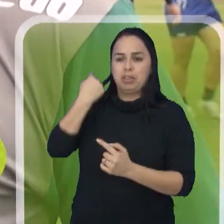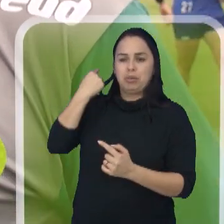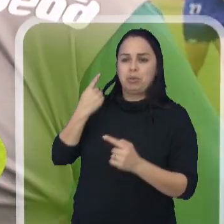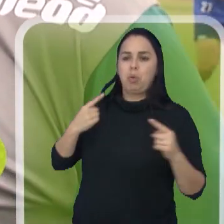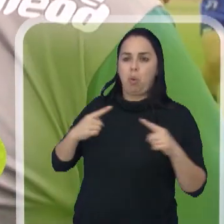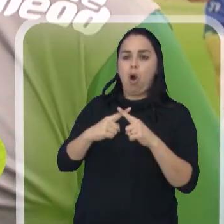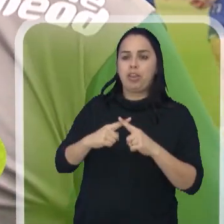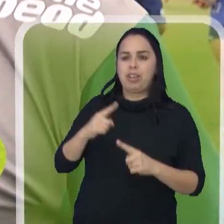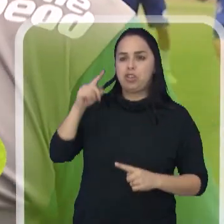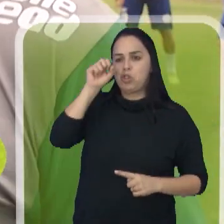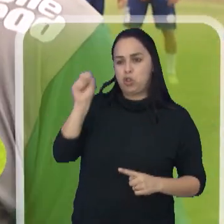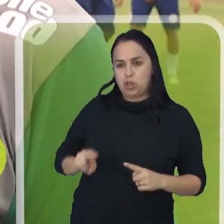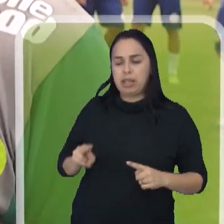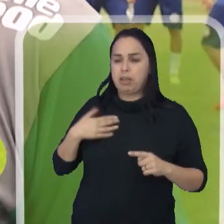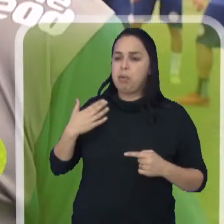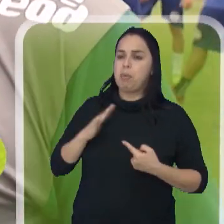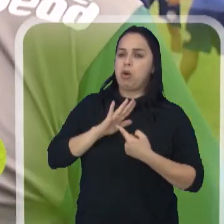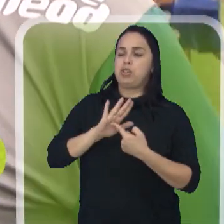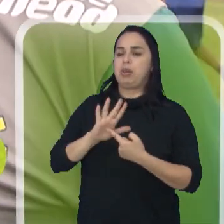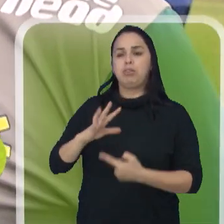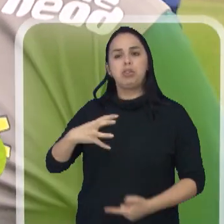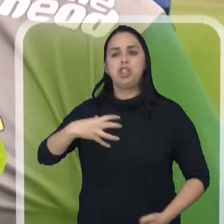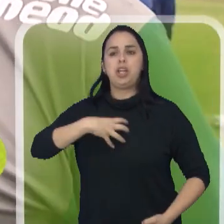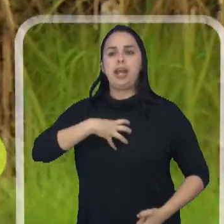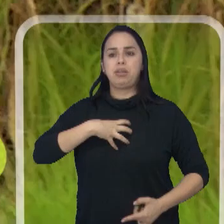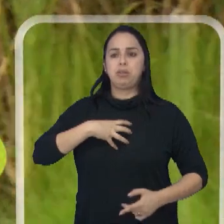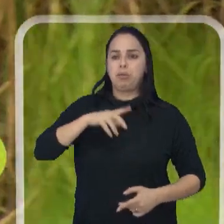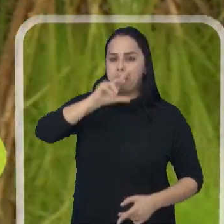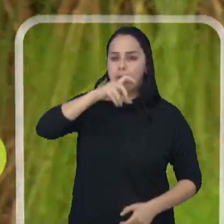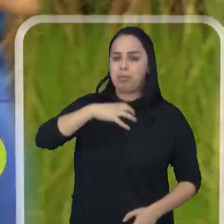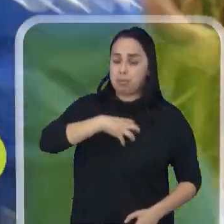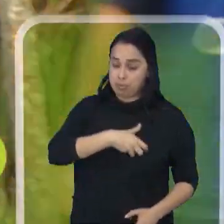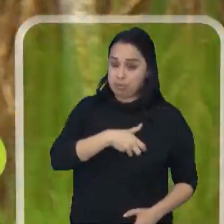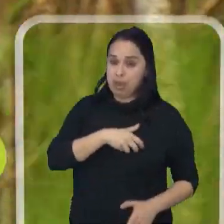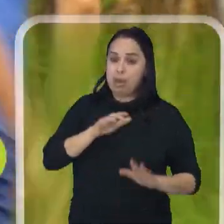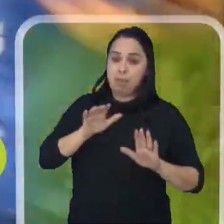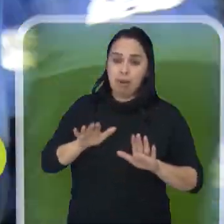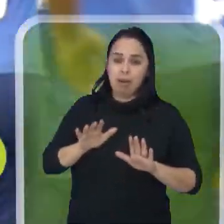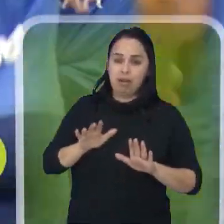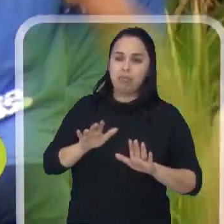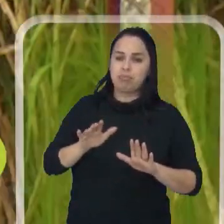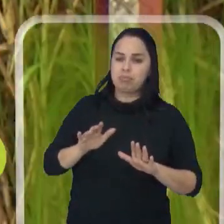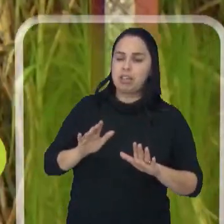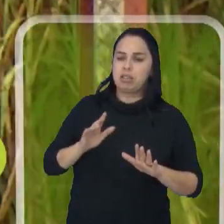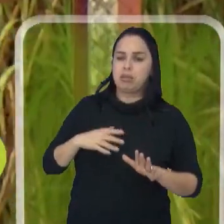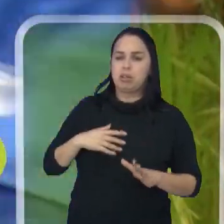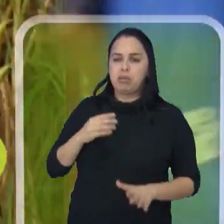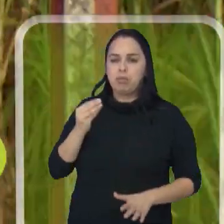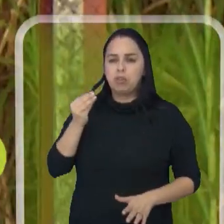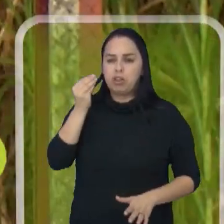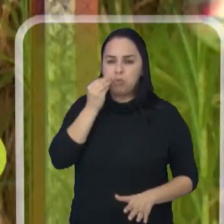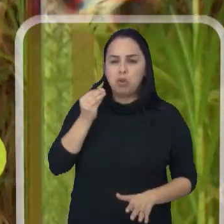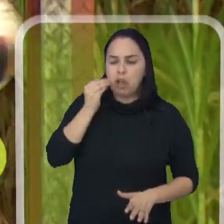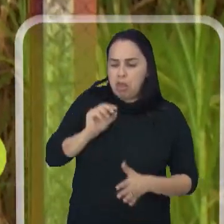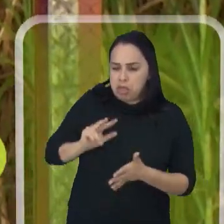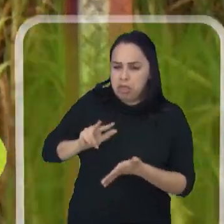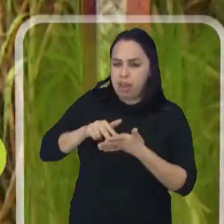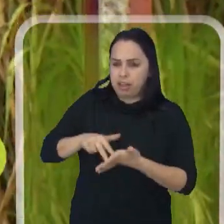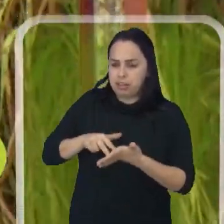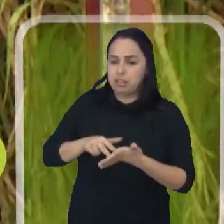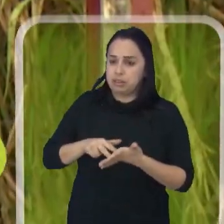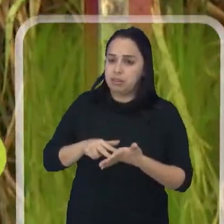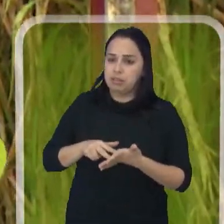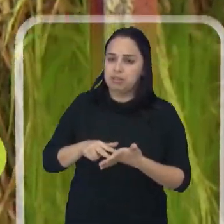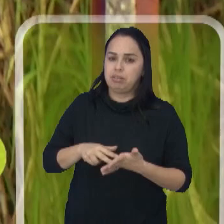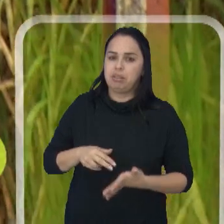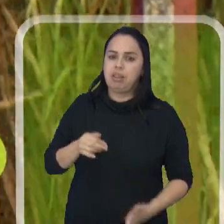nossa cara, né? Voltou a ter a nossa cara de novo. Alguns jogos oscilou, mas esse jogo voltou a determinação, a garra. Não foi à toa que